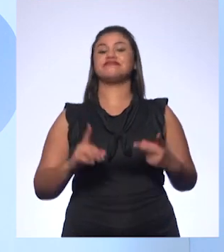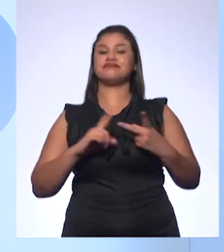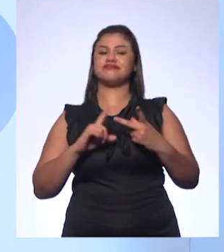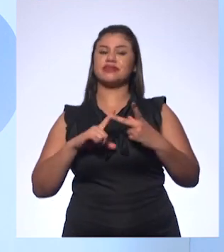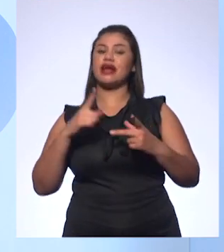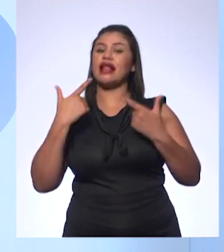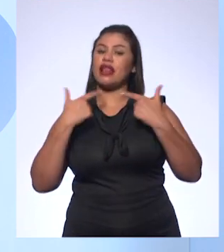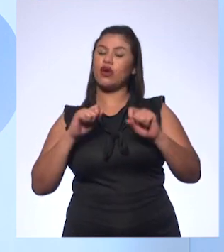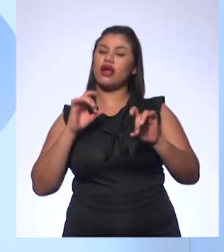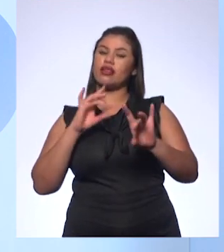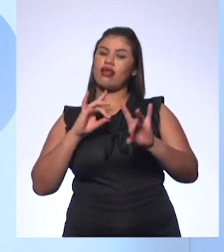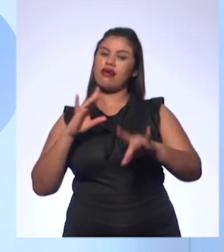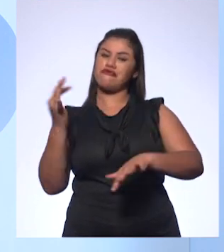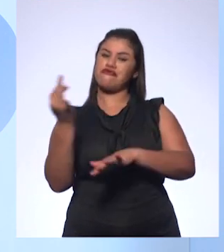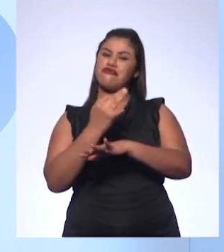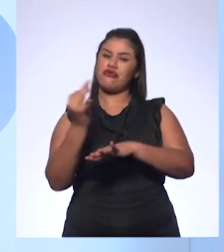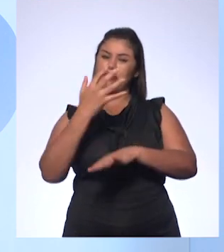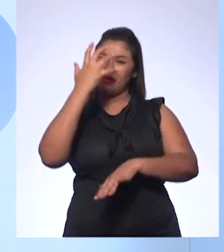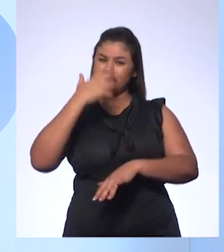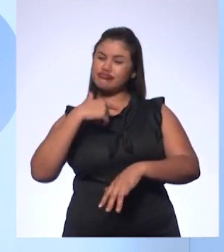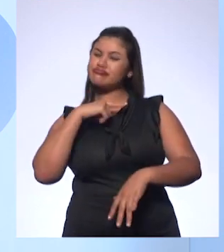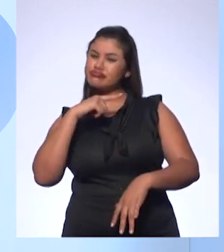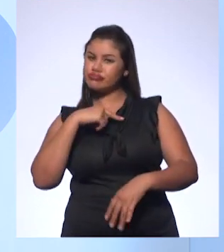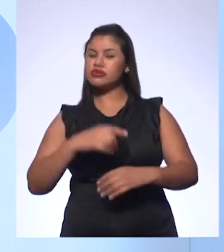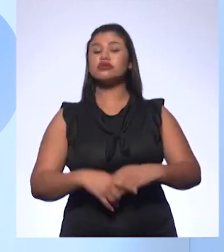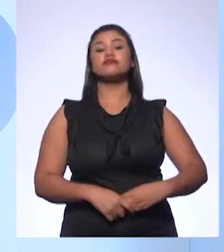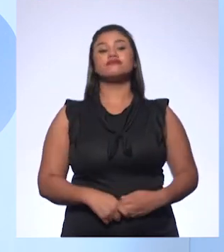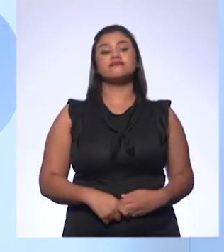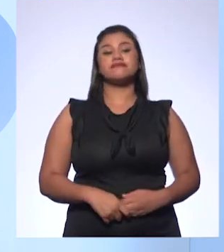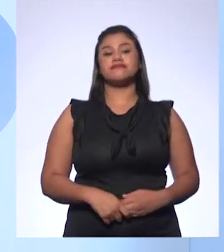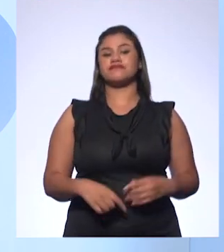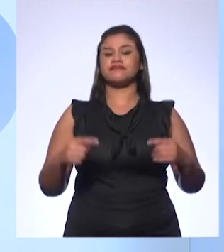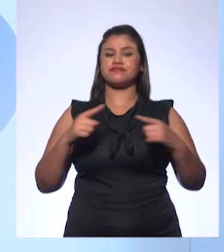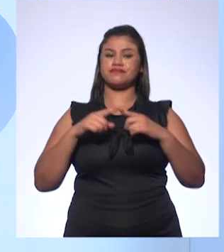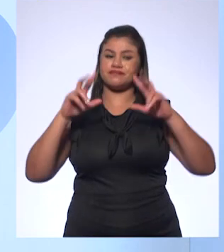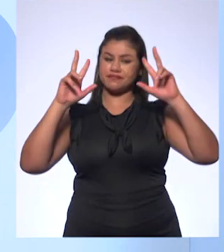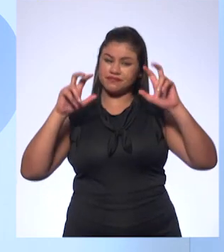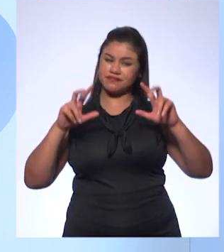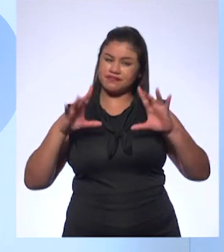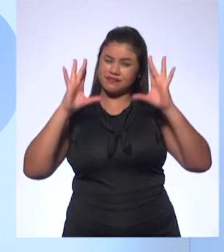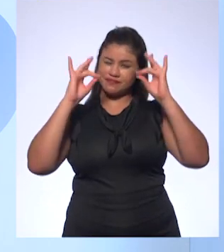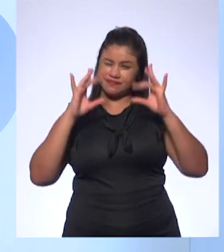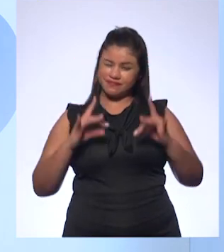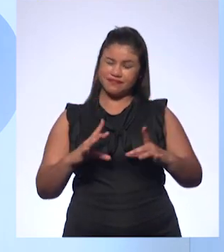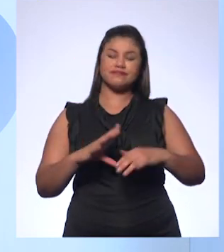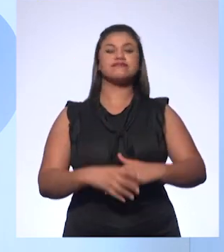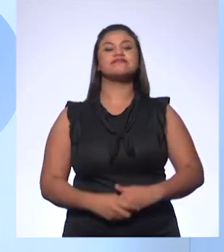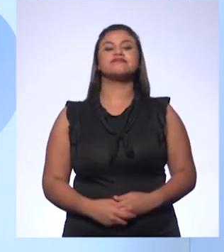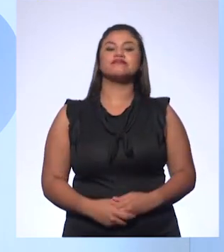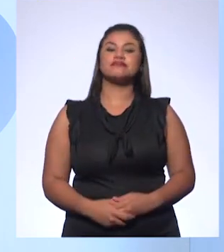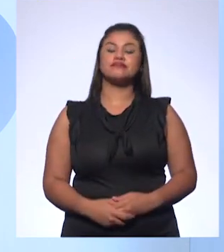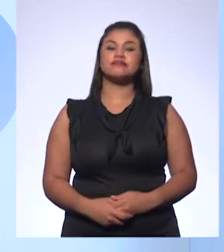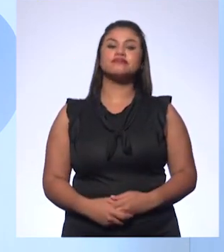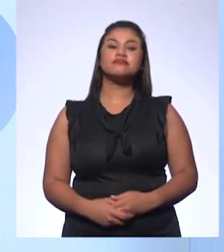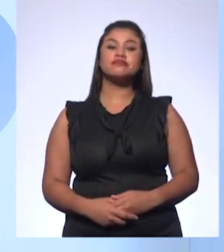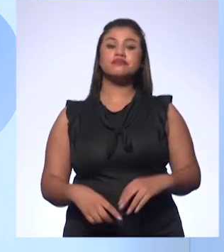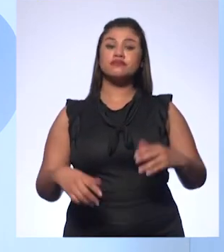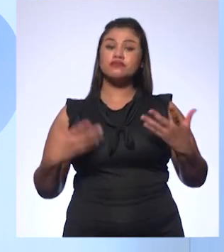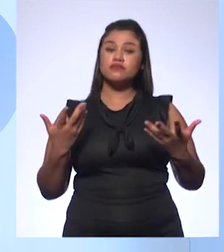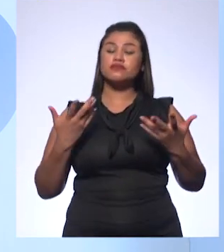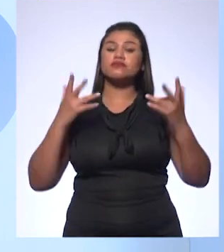técnica, né? Mais formal, mais séria, talvez falando do assunto um pouco mais especificamente, né? O assunto